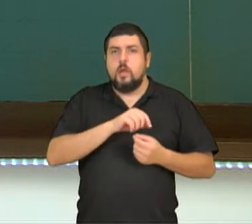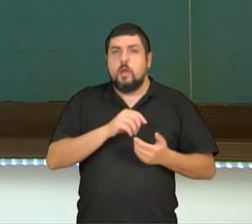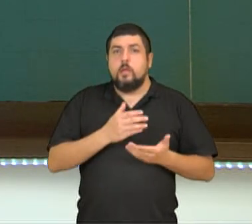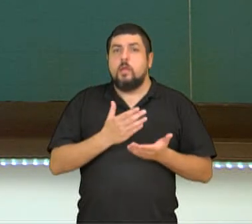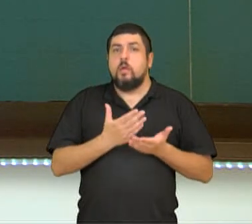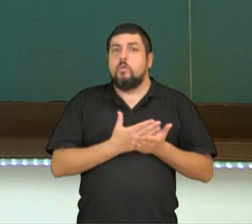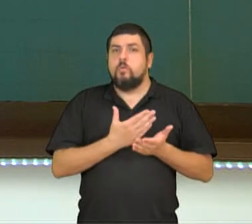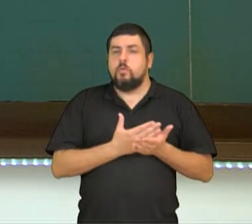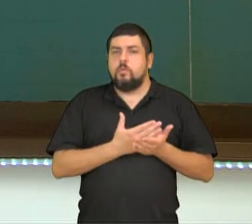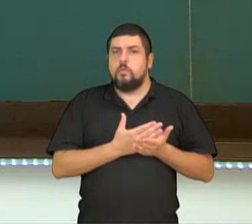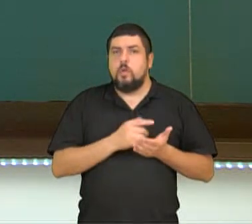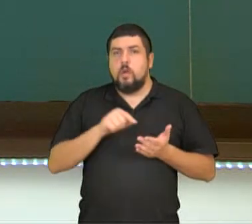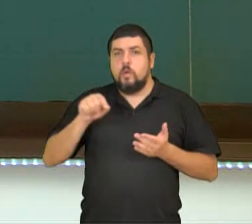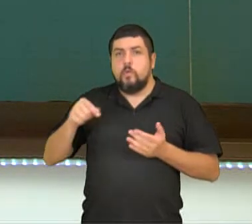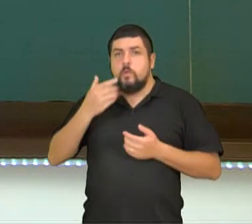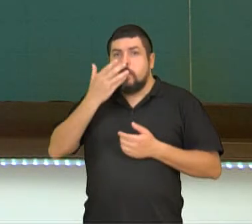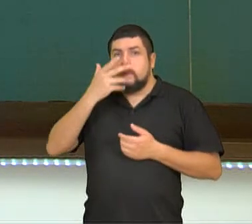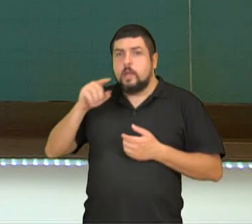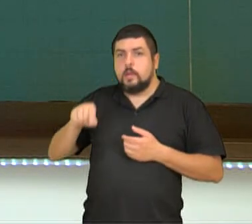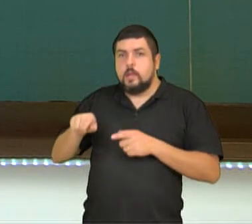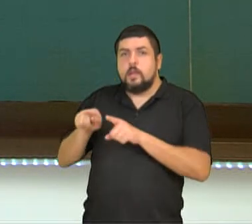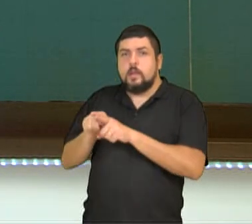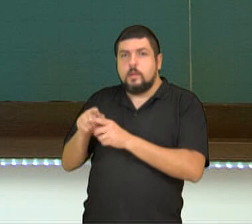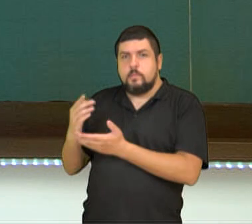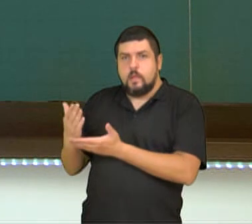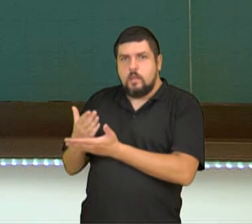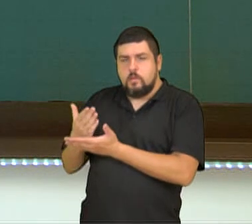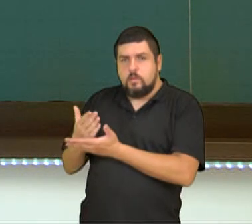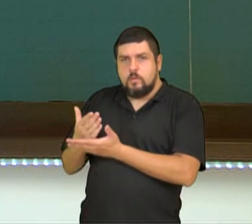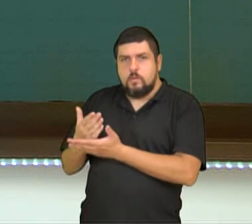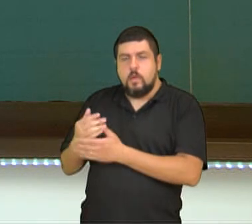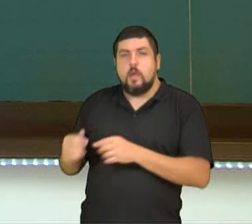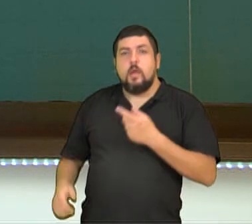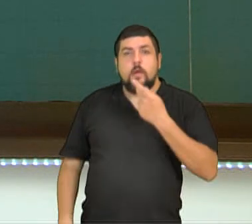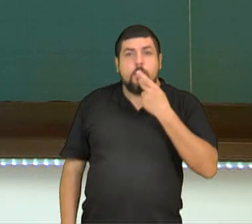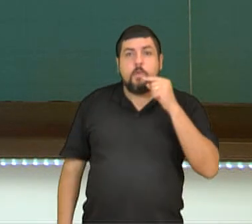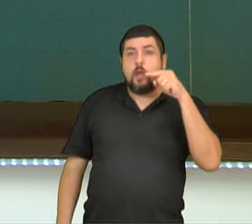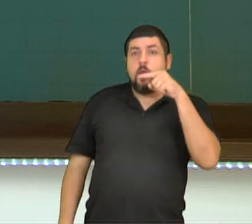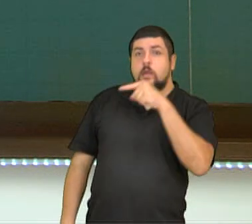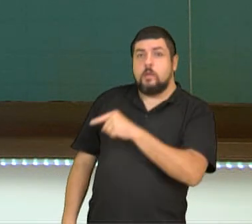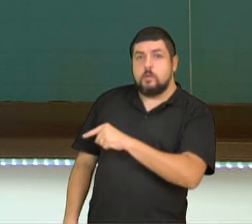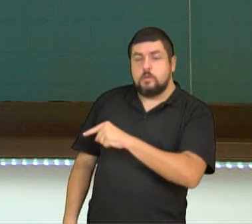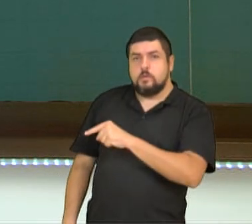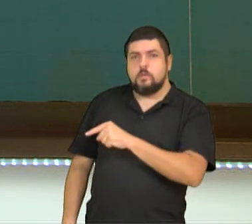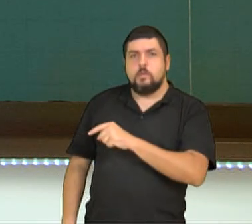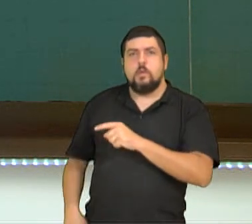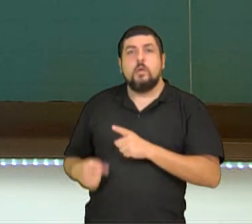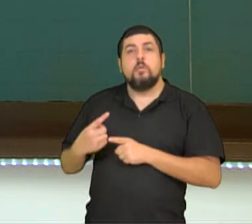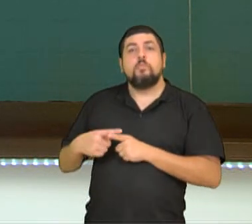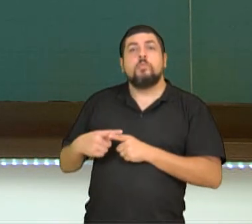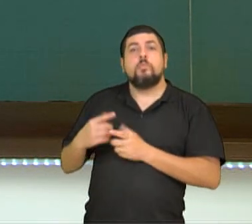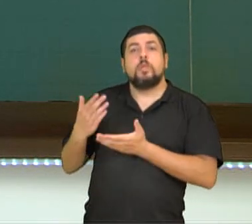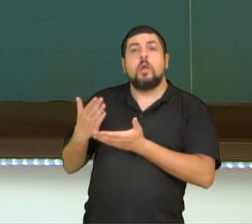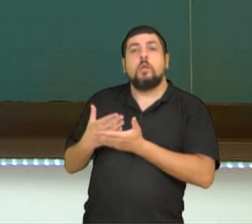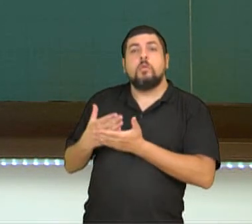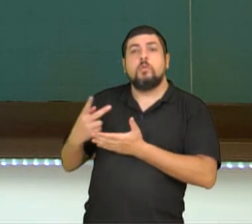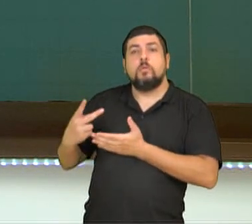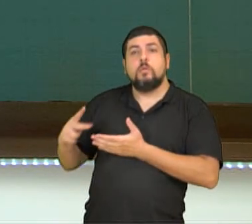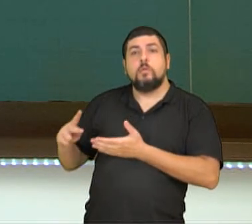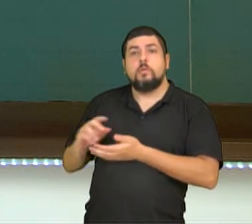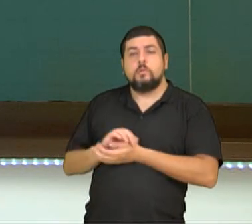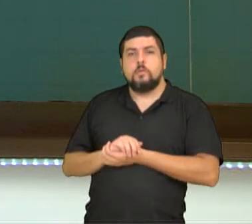leitura, né? Então, ela está, de certa forma, enfatizando por meio desse pronome demonstrativo, né, que serve para